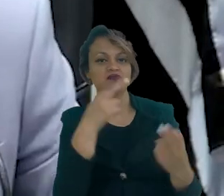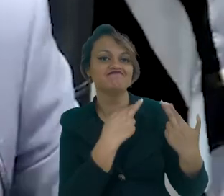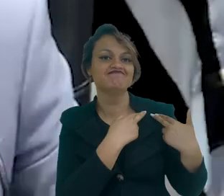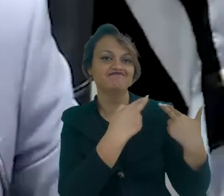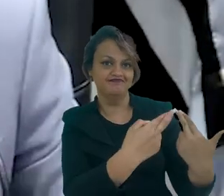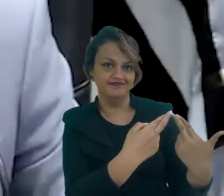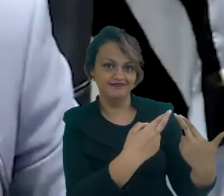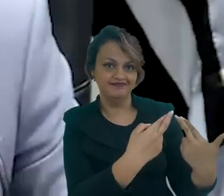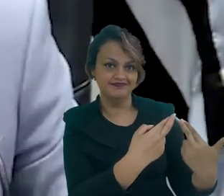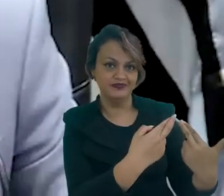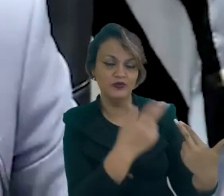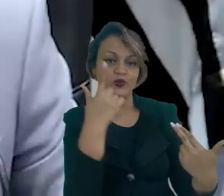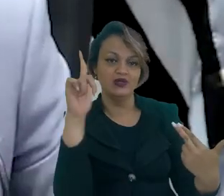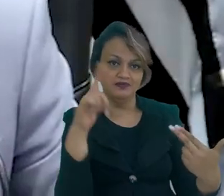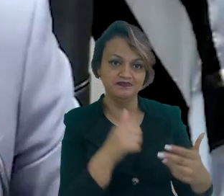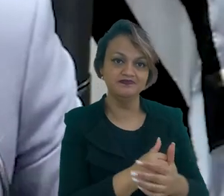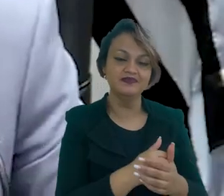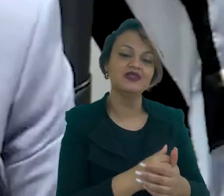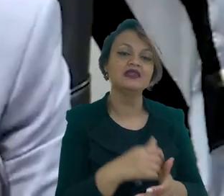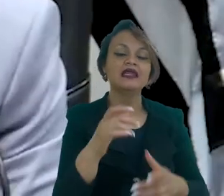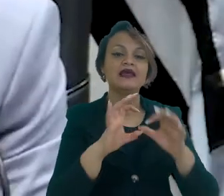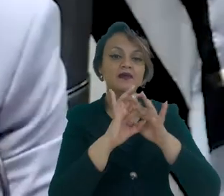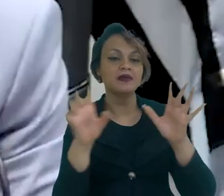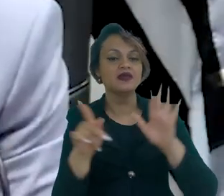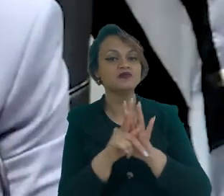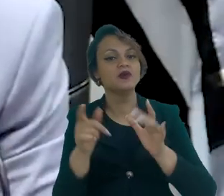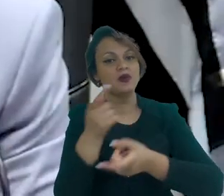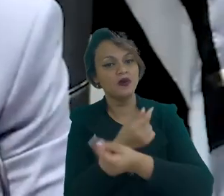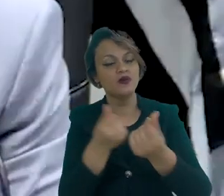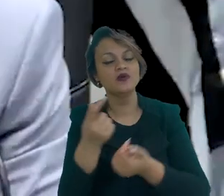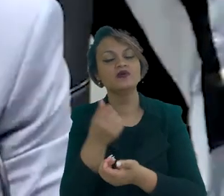seria uma terceira fonte da responsabilidade objetiva